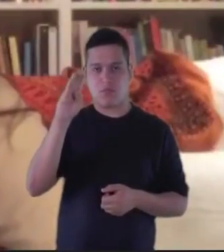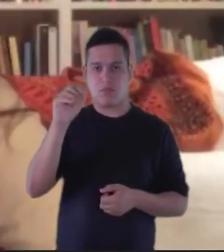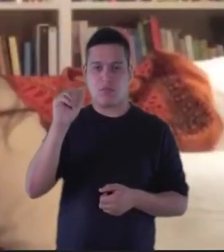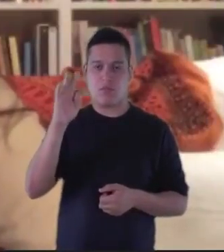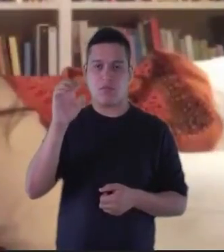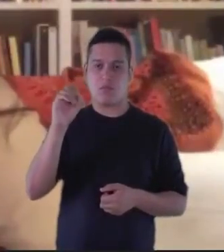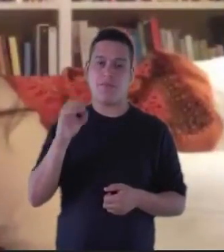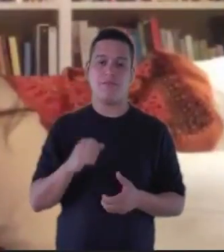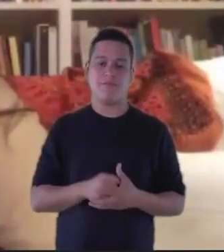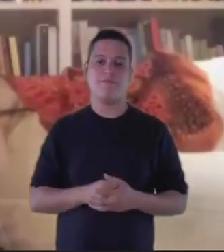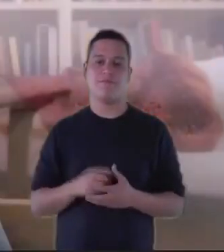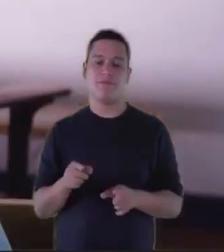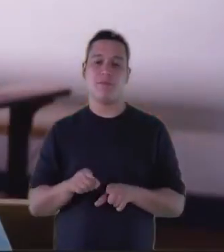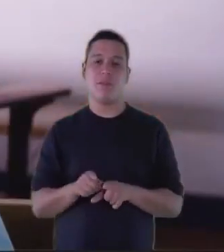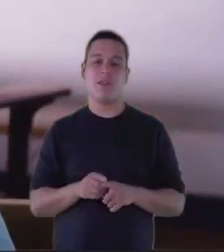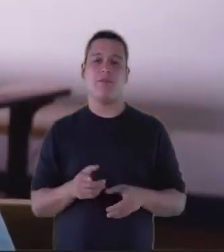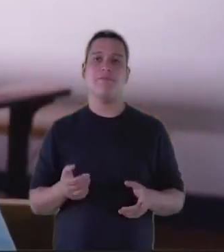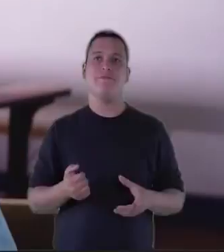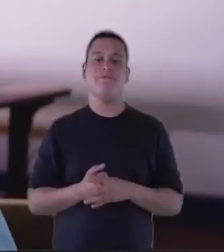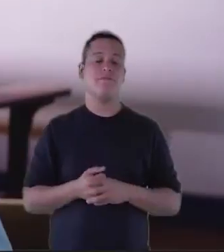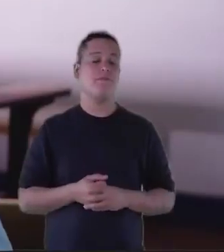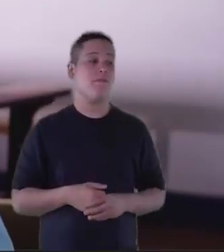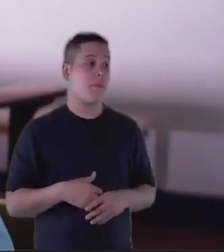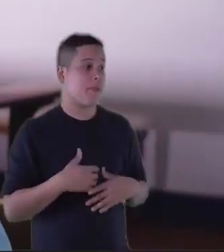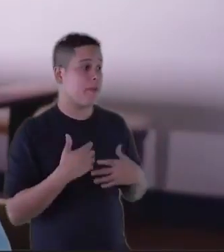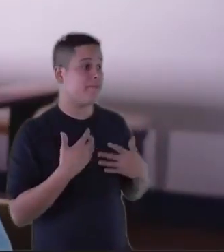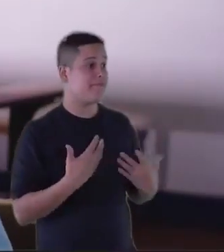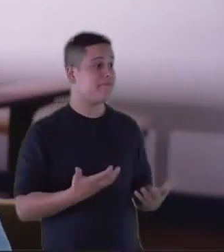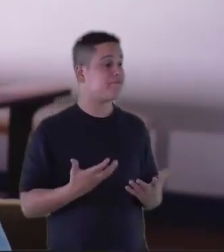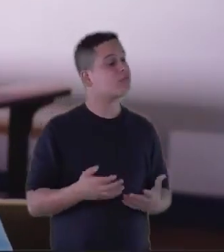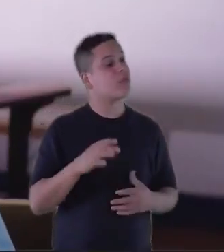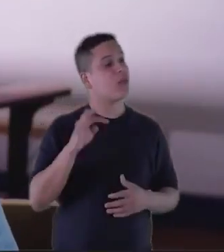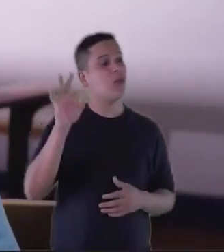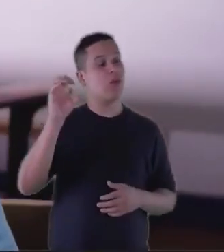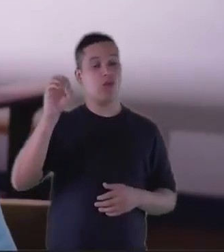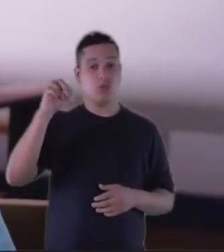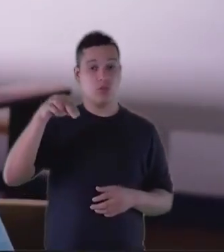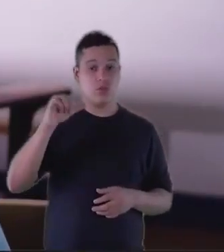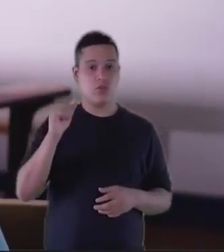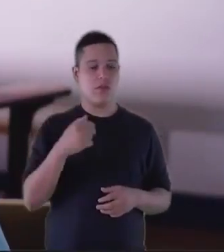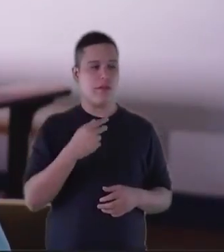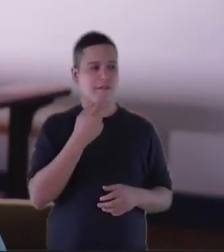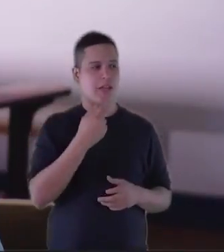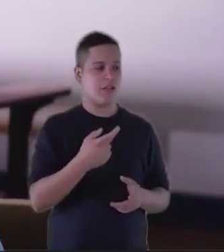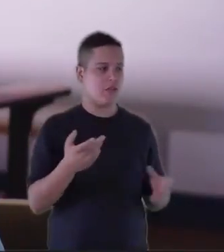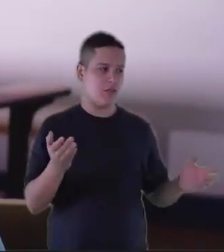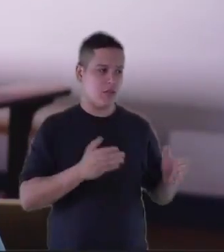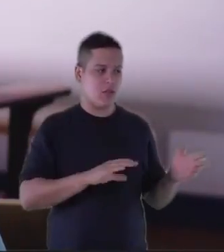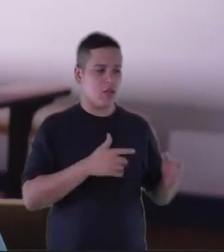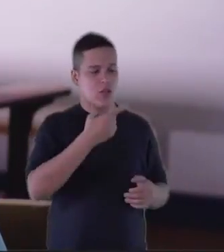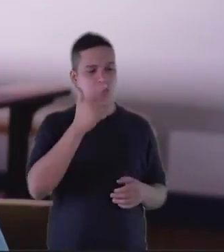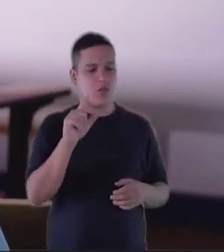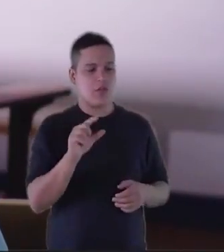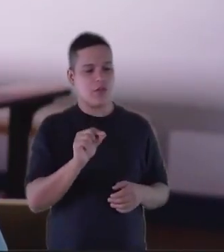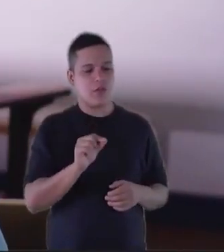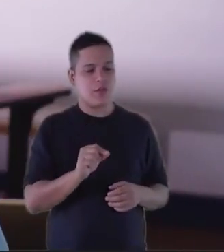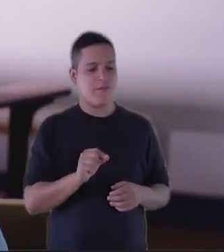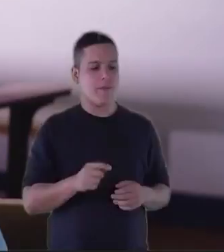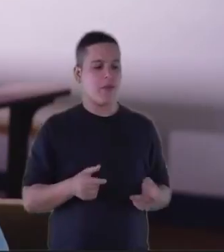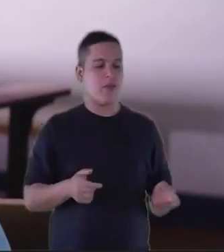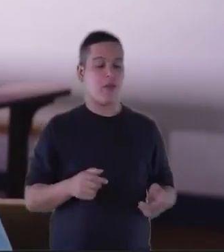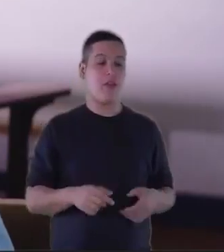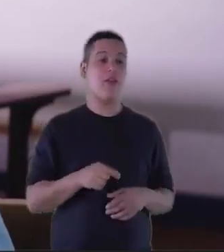Ô, Tony, falando então dessa transversal, como eu fiz a primeira pergunta para a Malu,